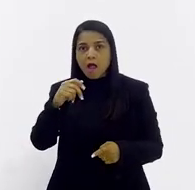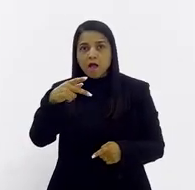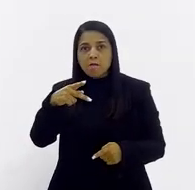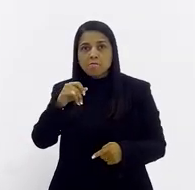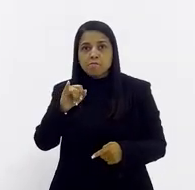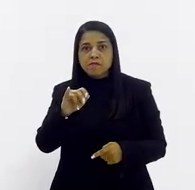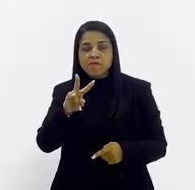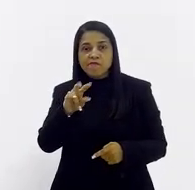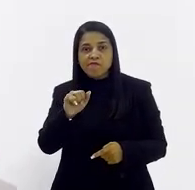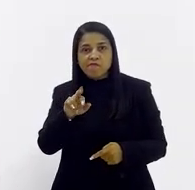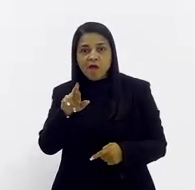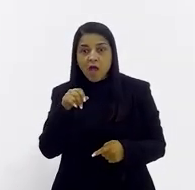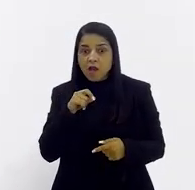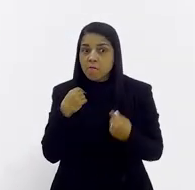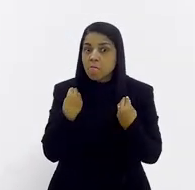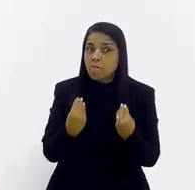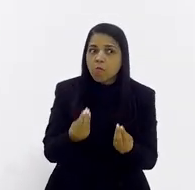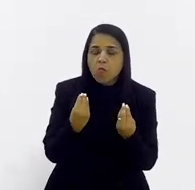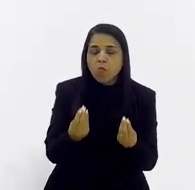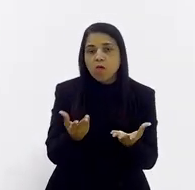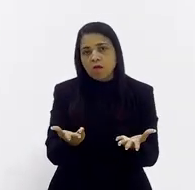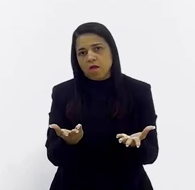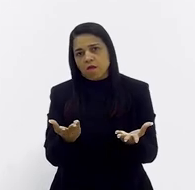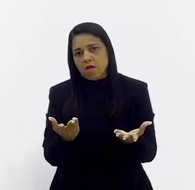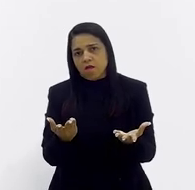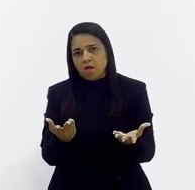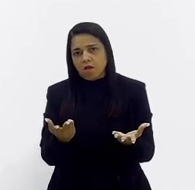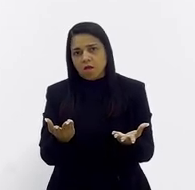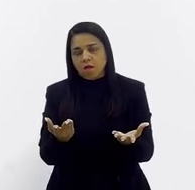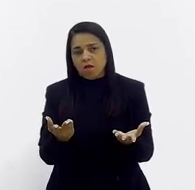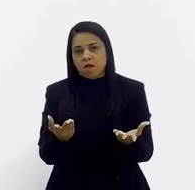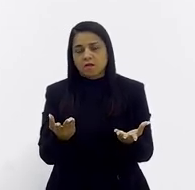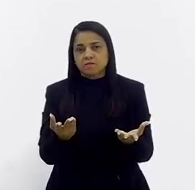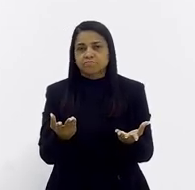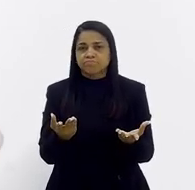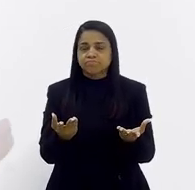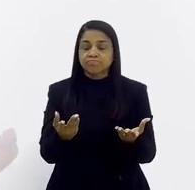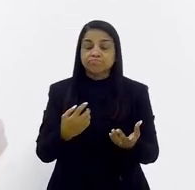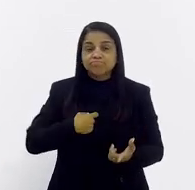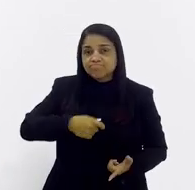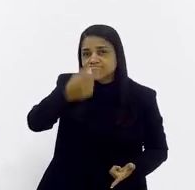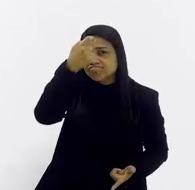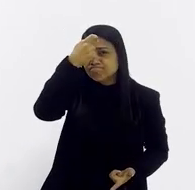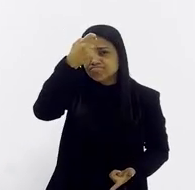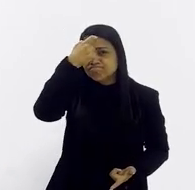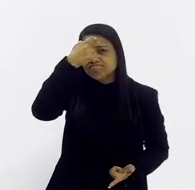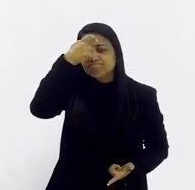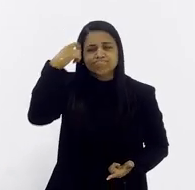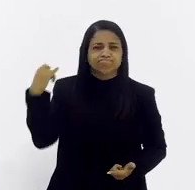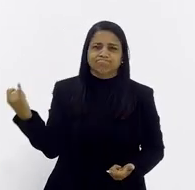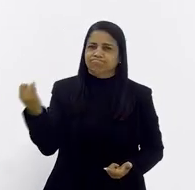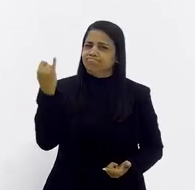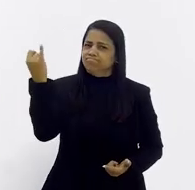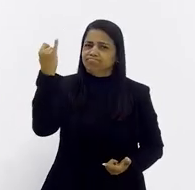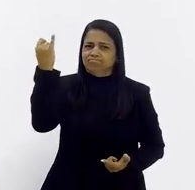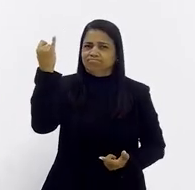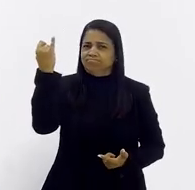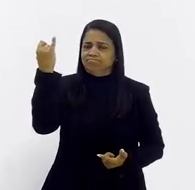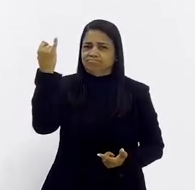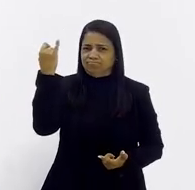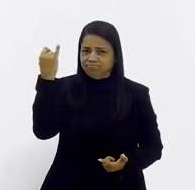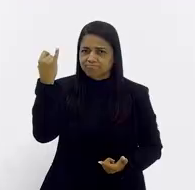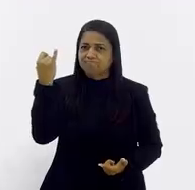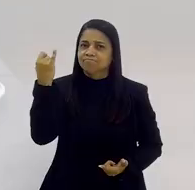e que a capivara fez para ele fazer um churrasco capivara então assim essa consciência é importante